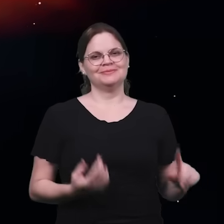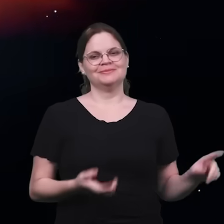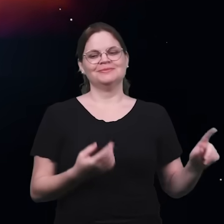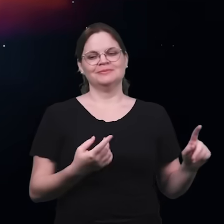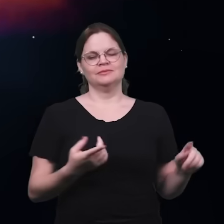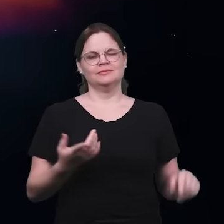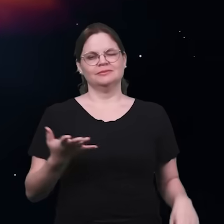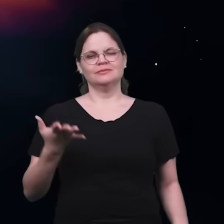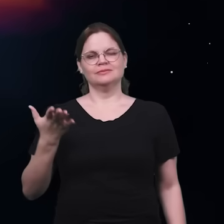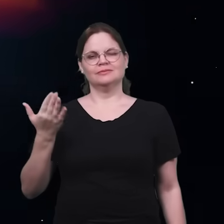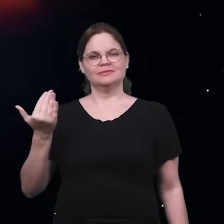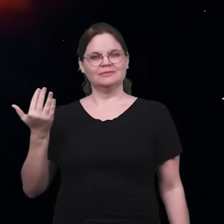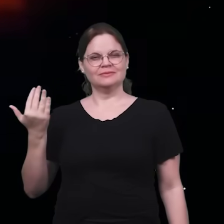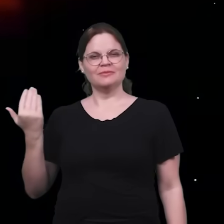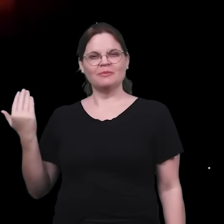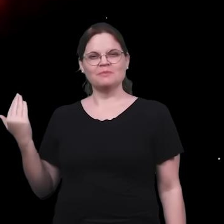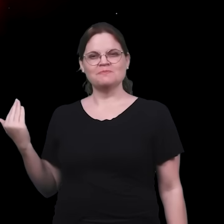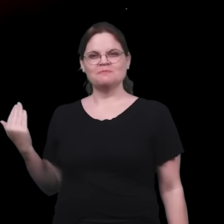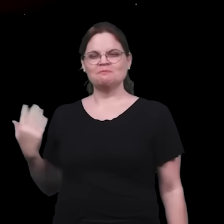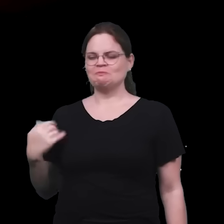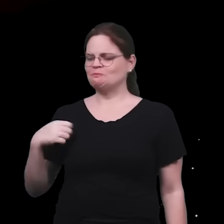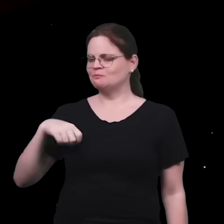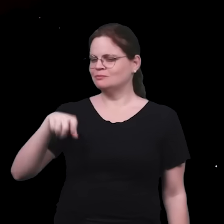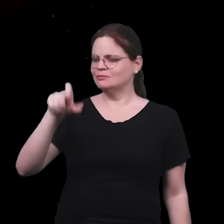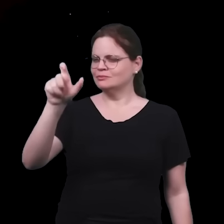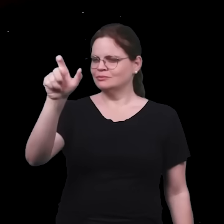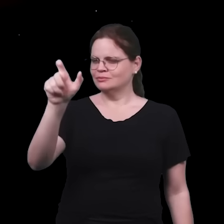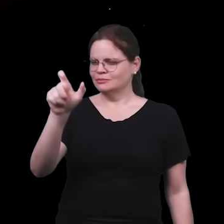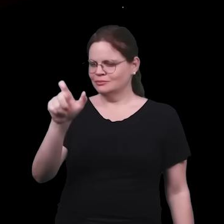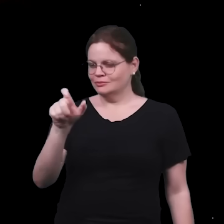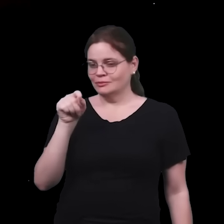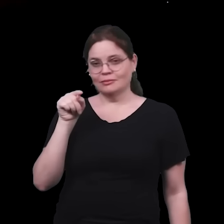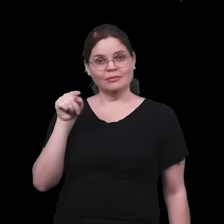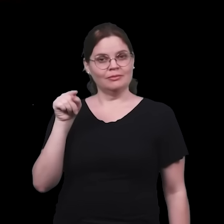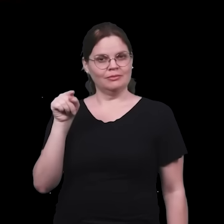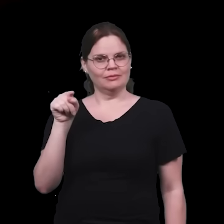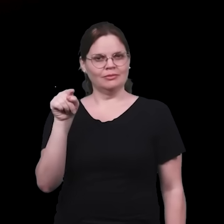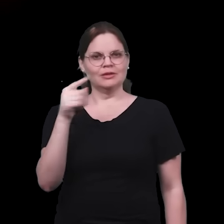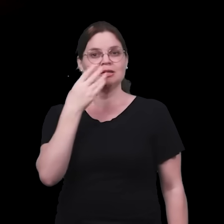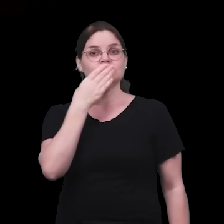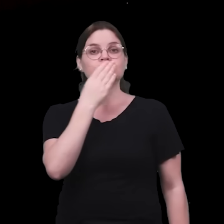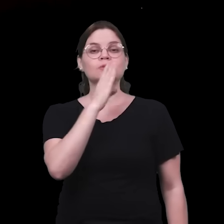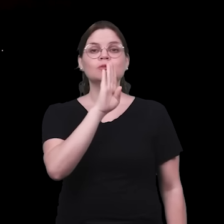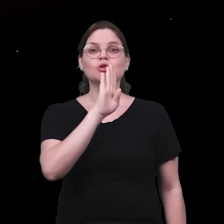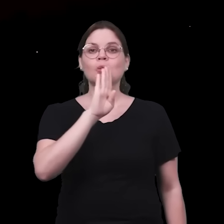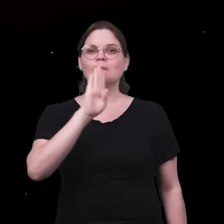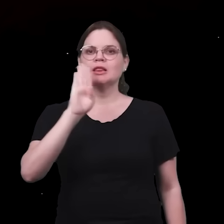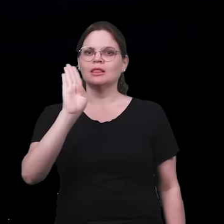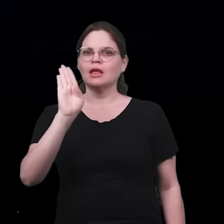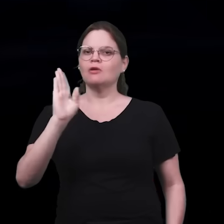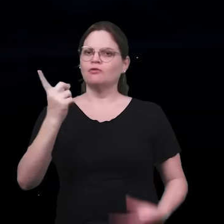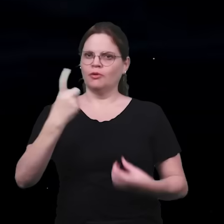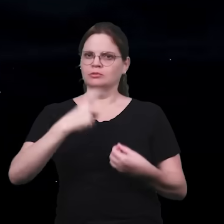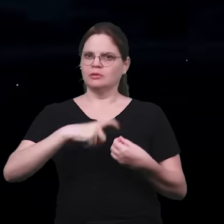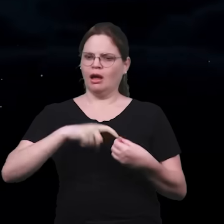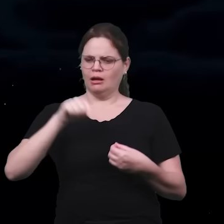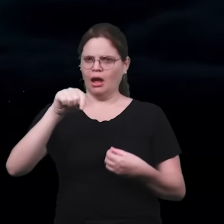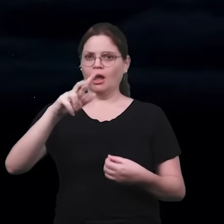que há de vir virá e não